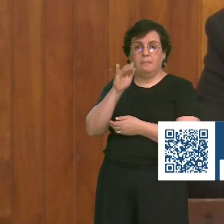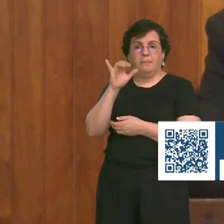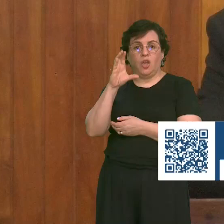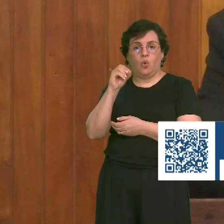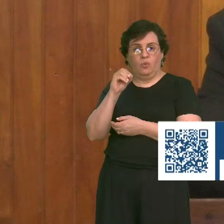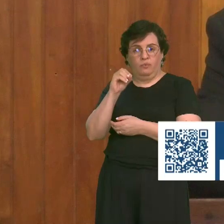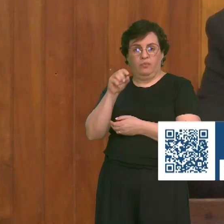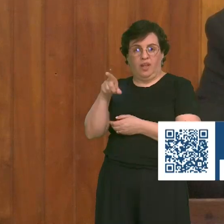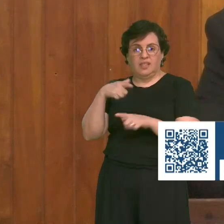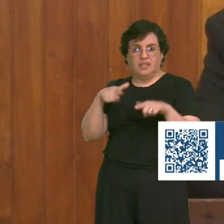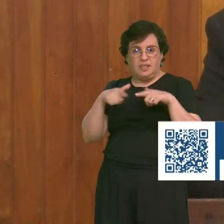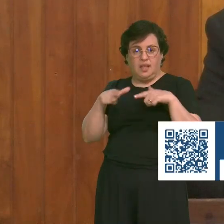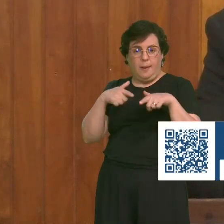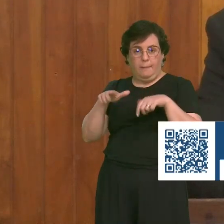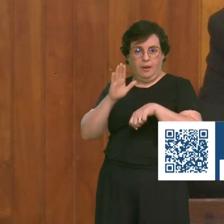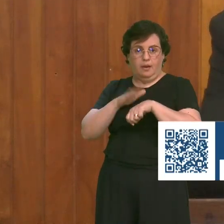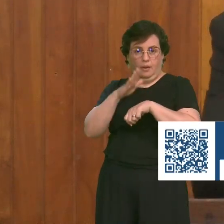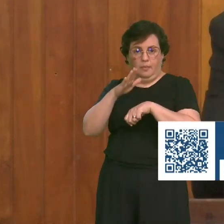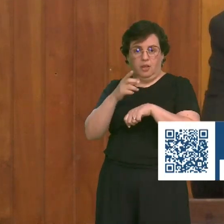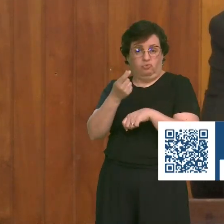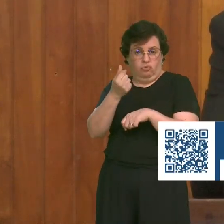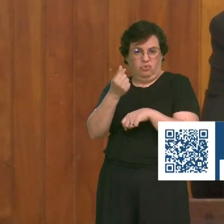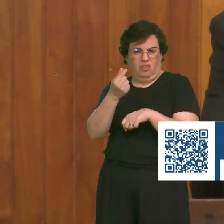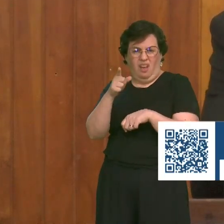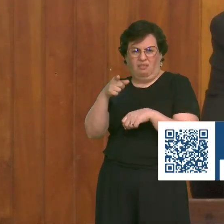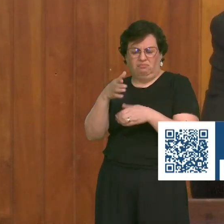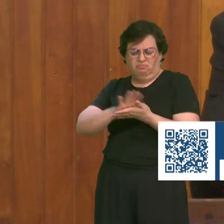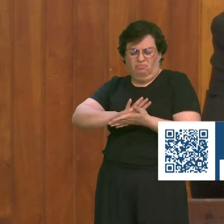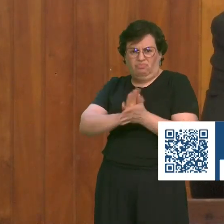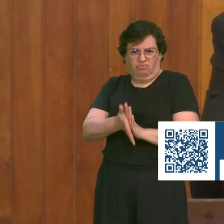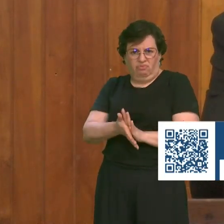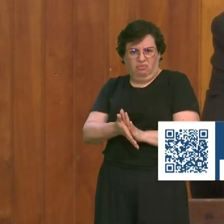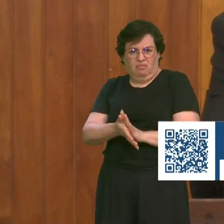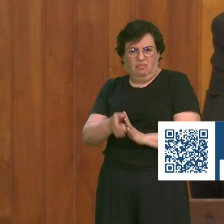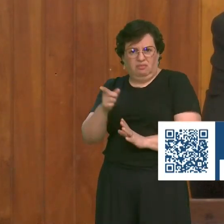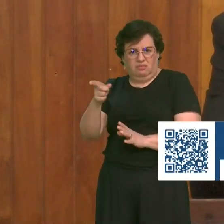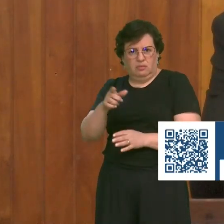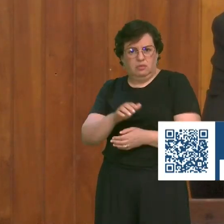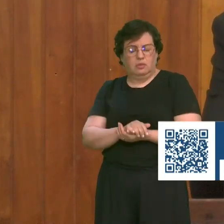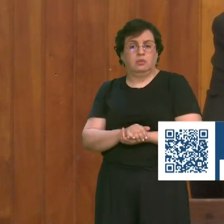aí tem um dinheirinho para isso só uma humilhação